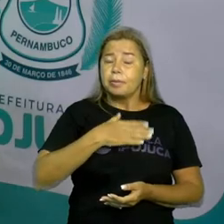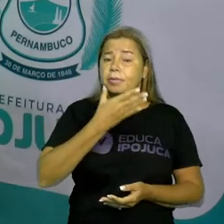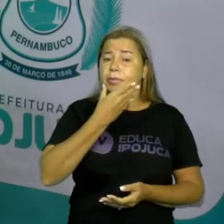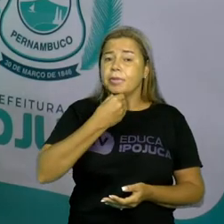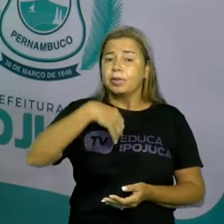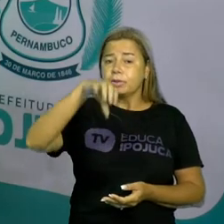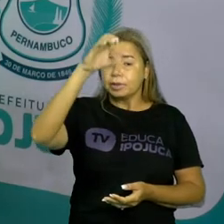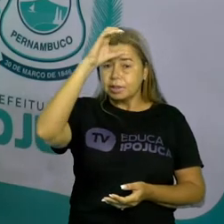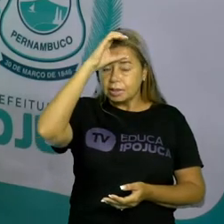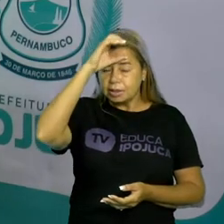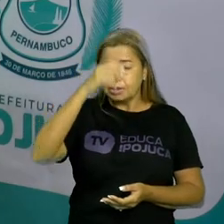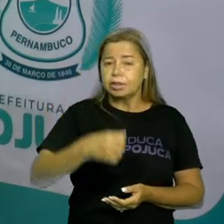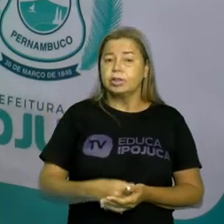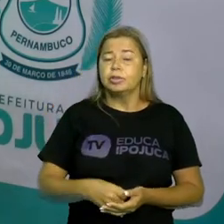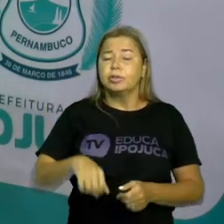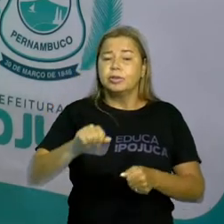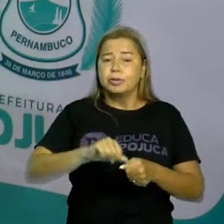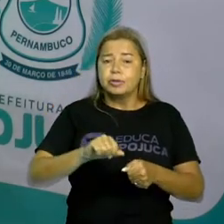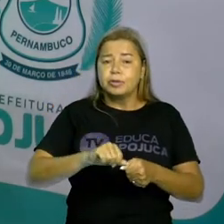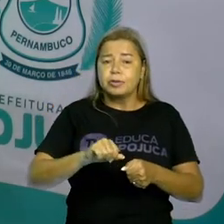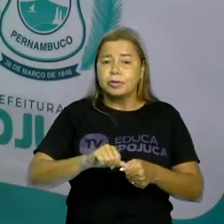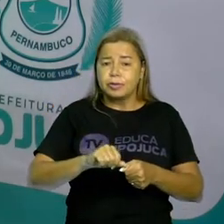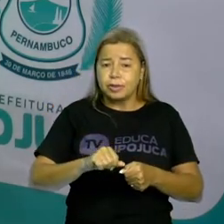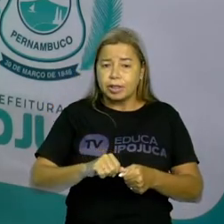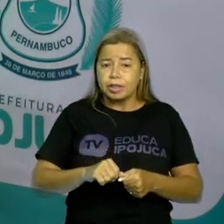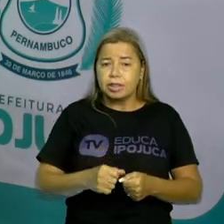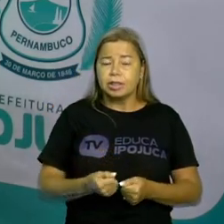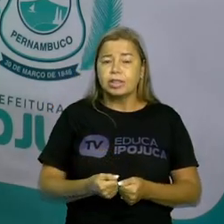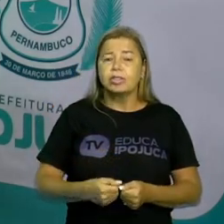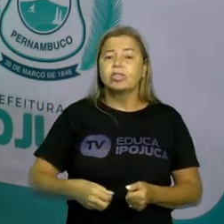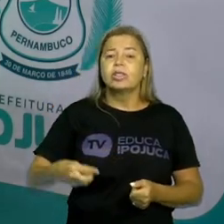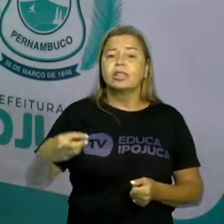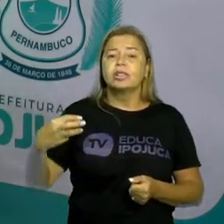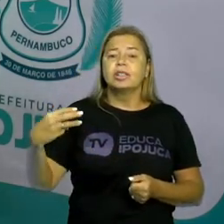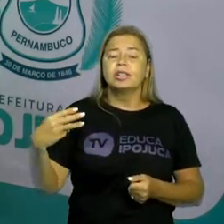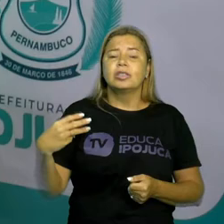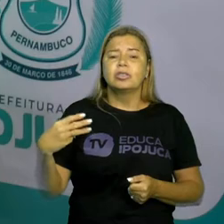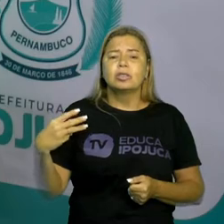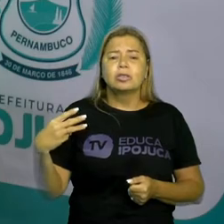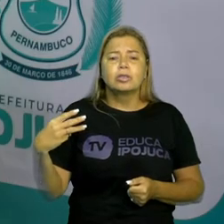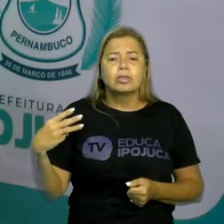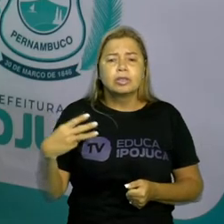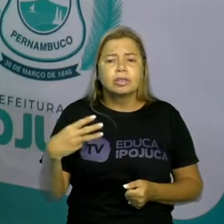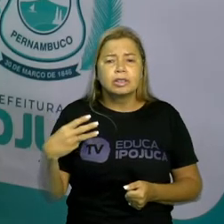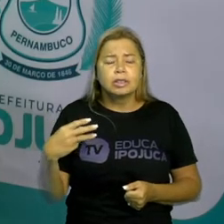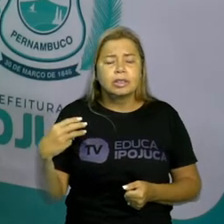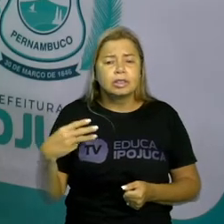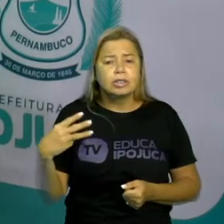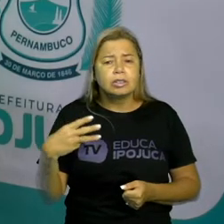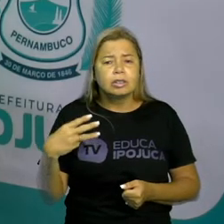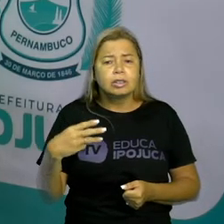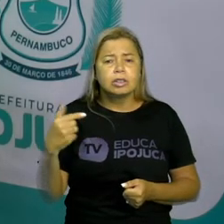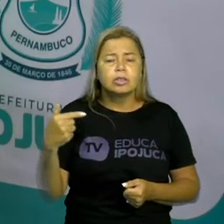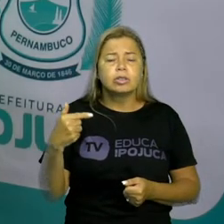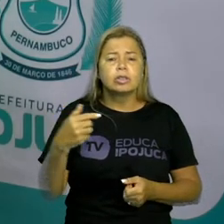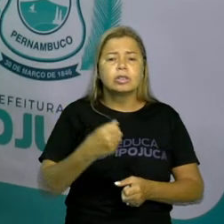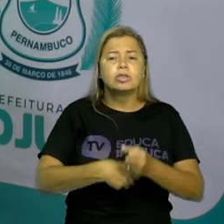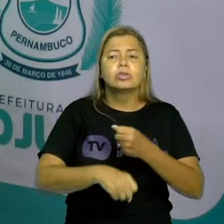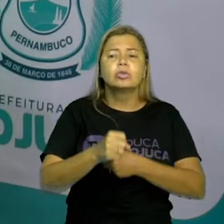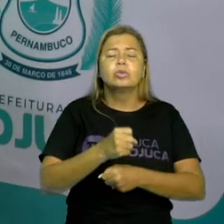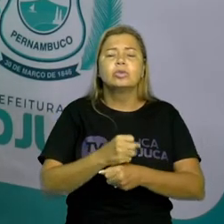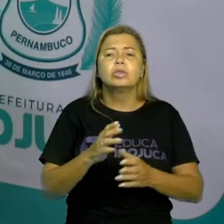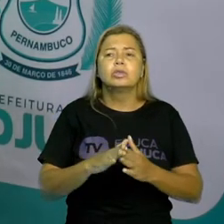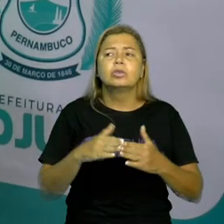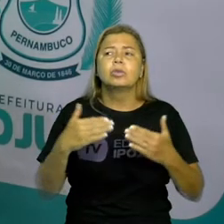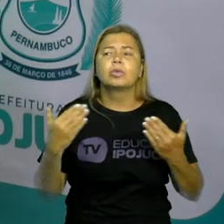32 anos. Se ele fez 48 em 2005, qual foi o ano que ele completou 32? Como é que